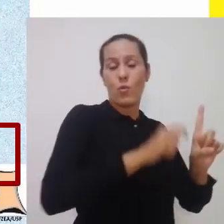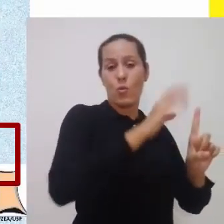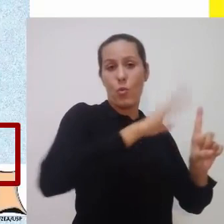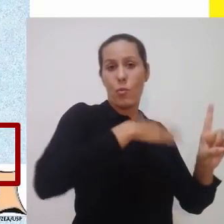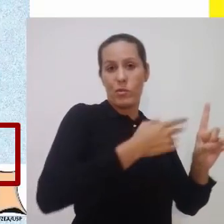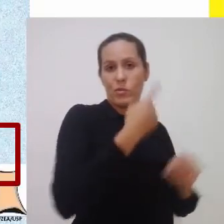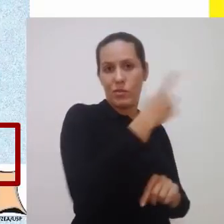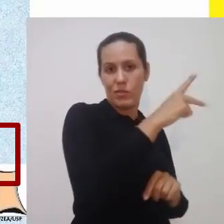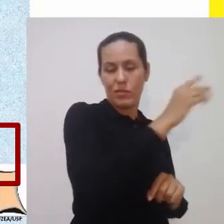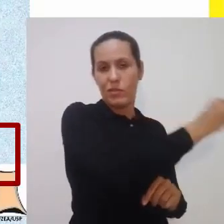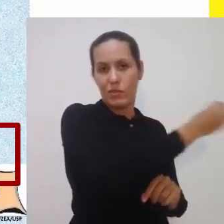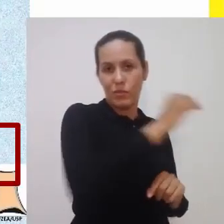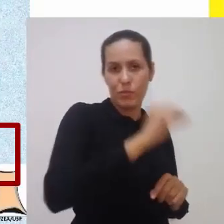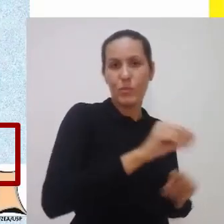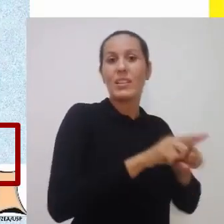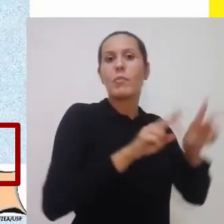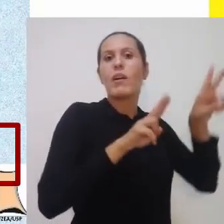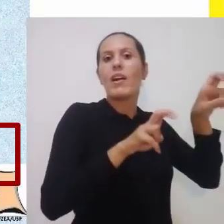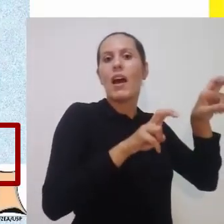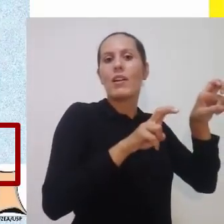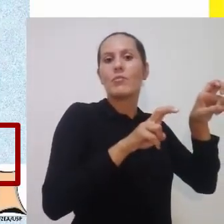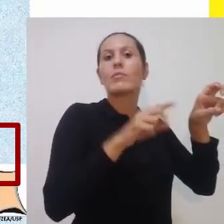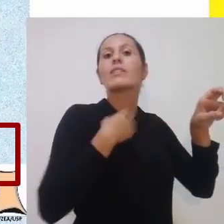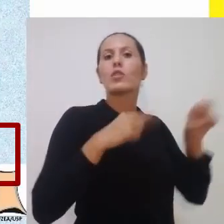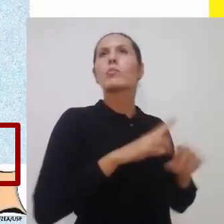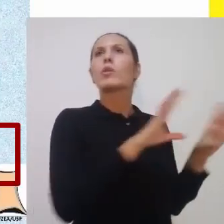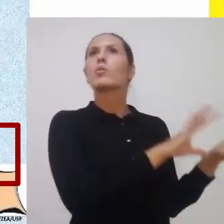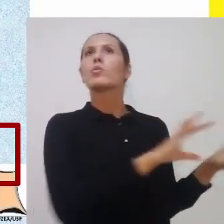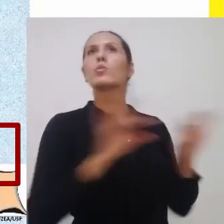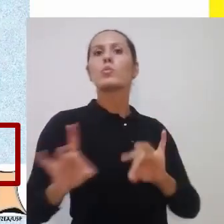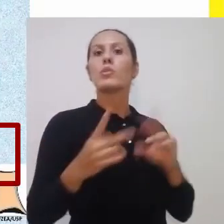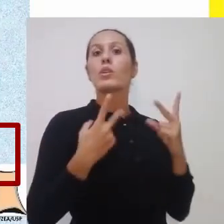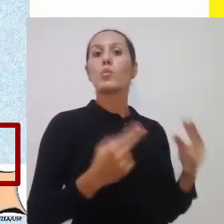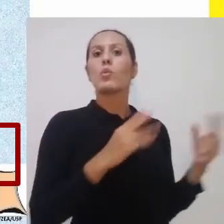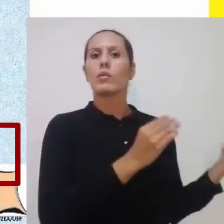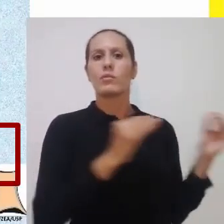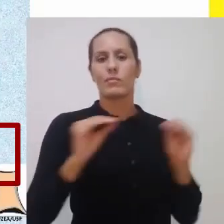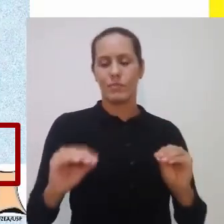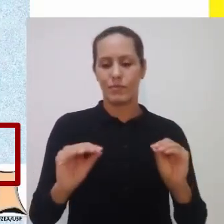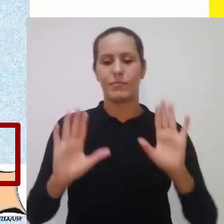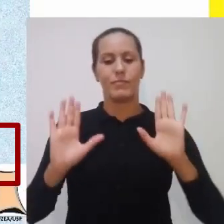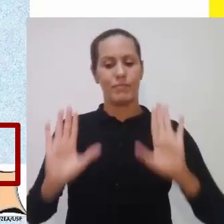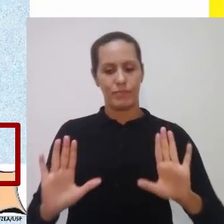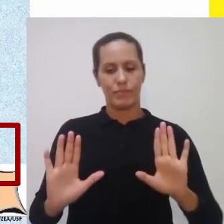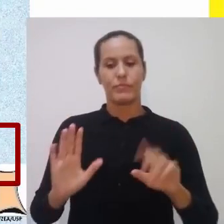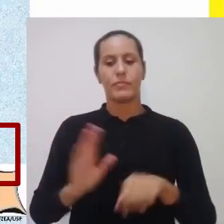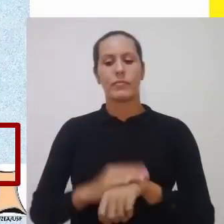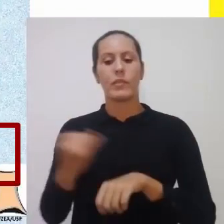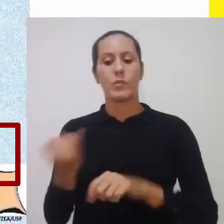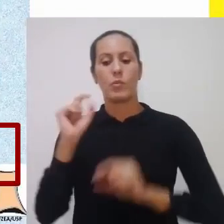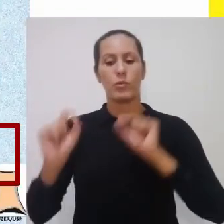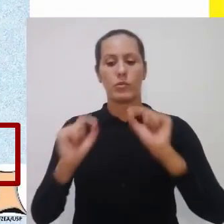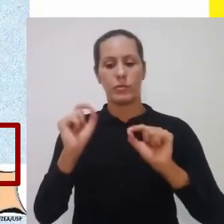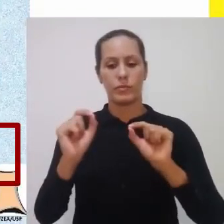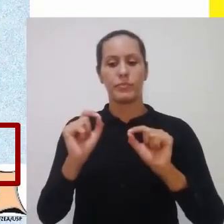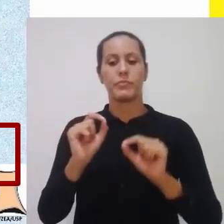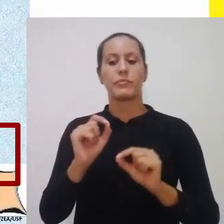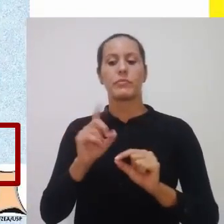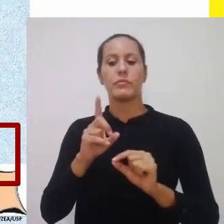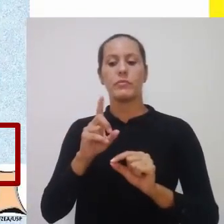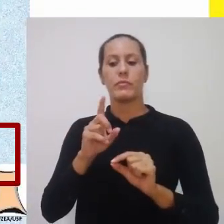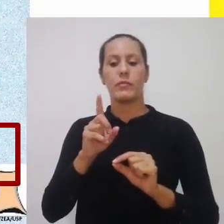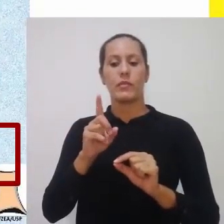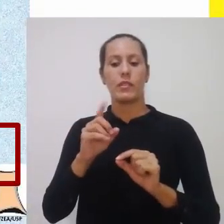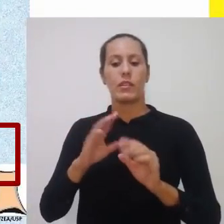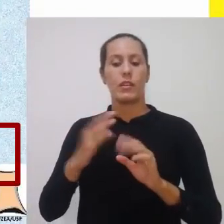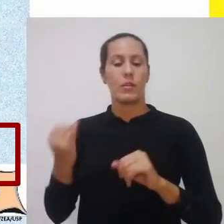personagem Rubel Hagrid. Ele também colocou entre aspas. É necessário que existam as aspas na citação